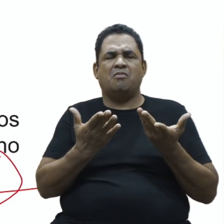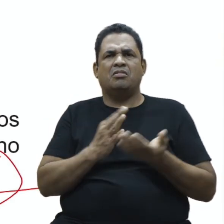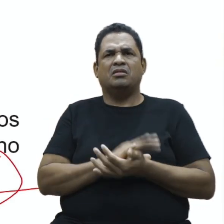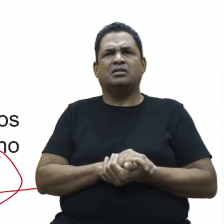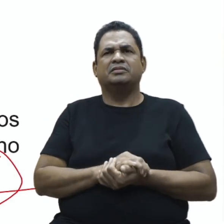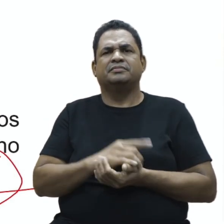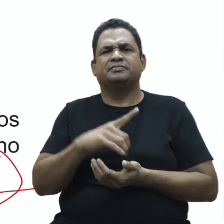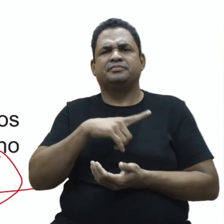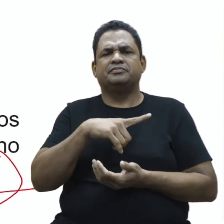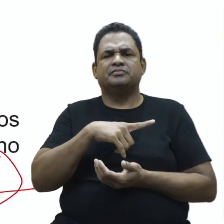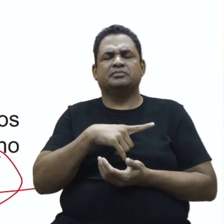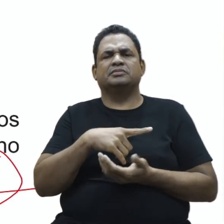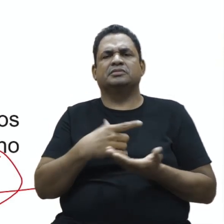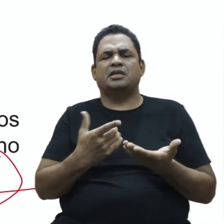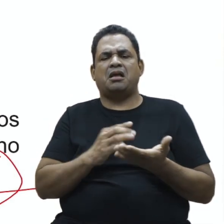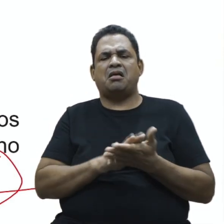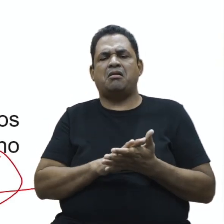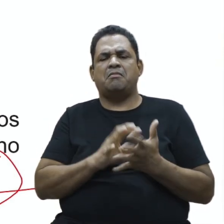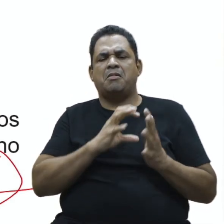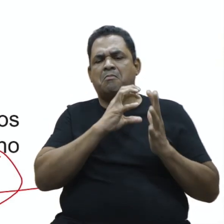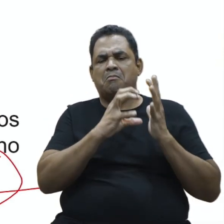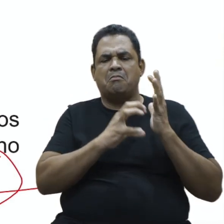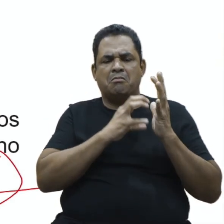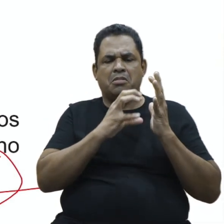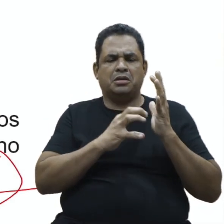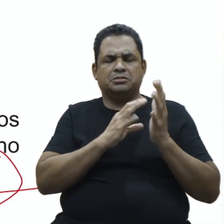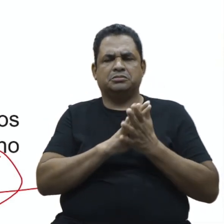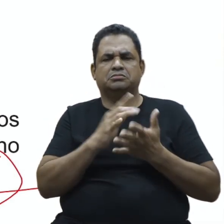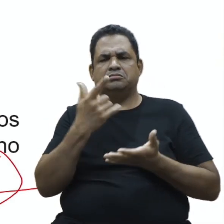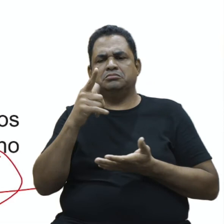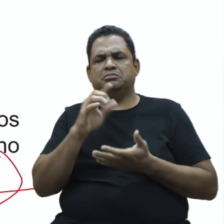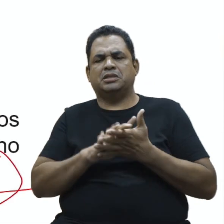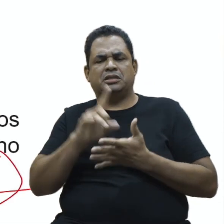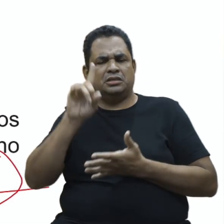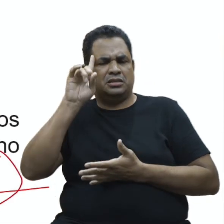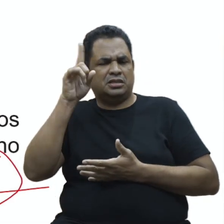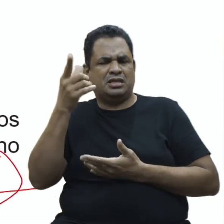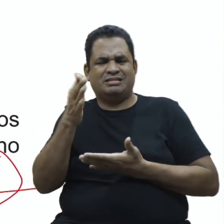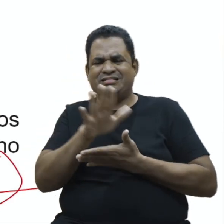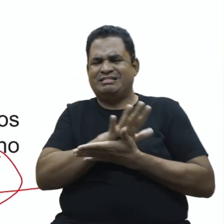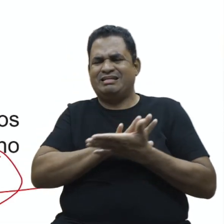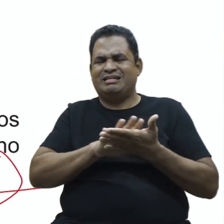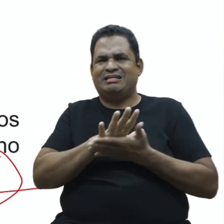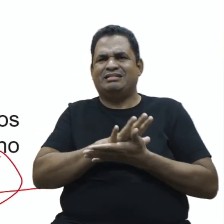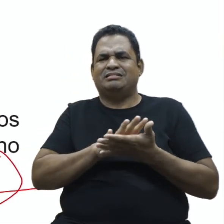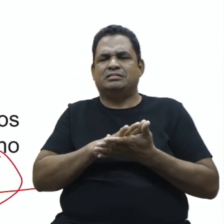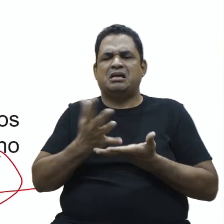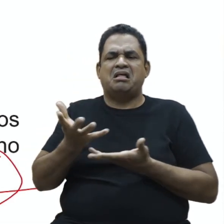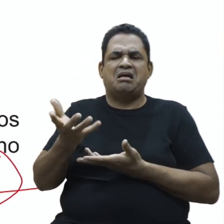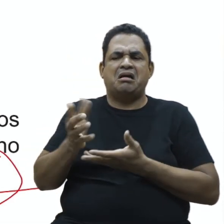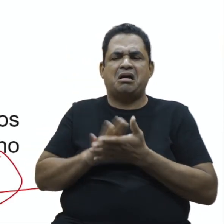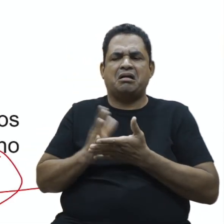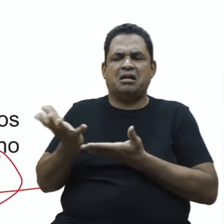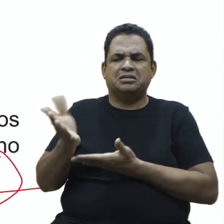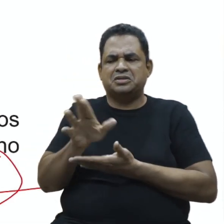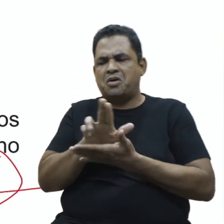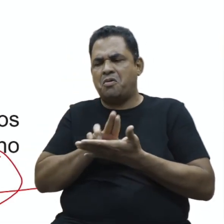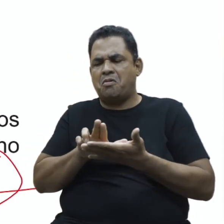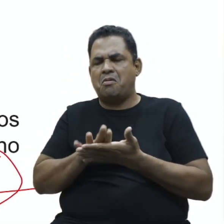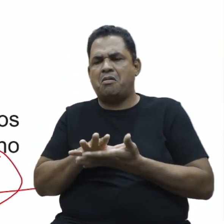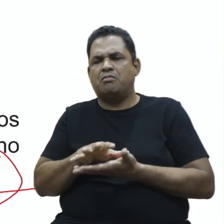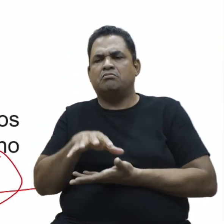partidos que não tem ideologia nenhuma, que o negócio é se juntar com quem está ganhando mais e se dar bem, né? Que é o